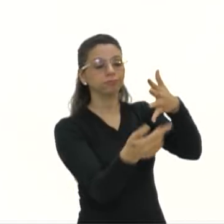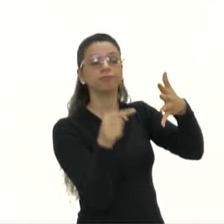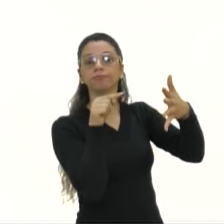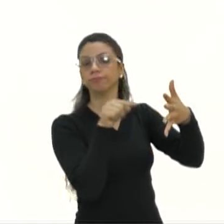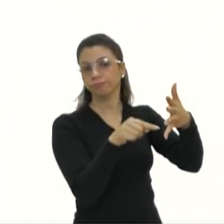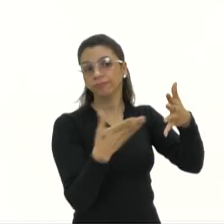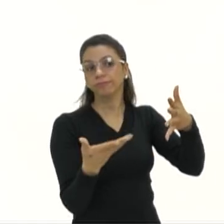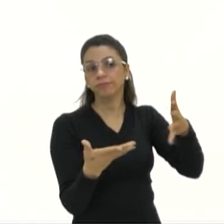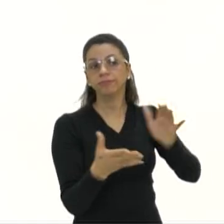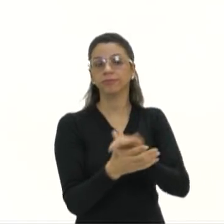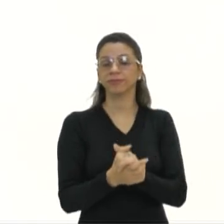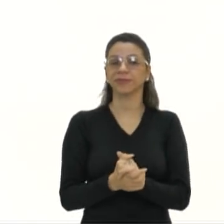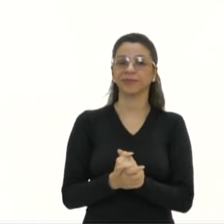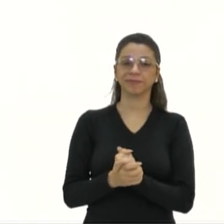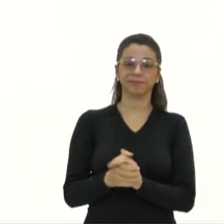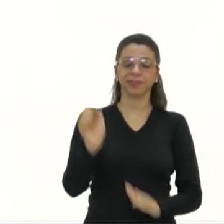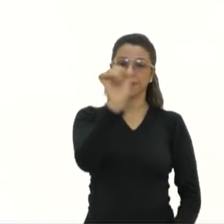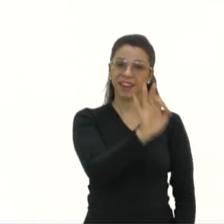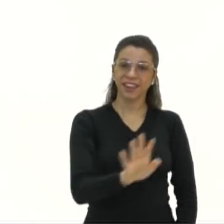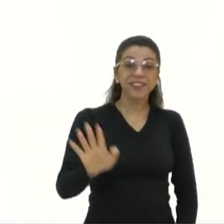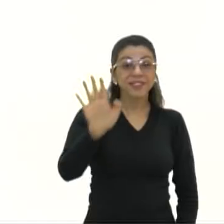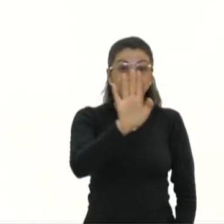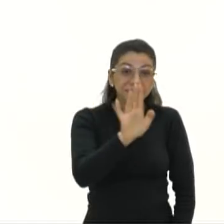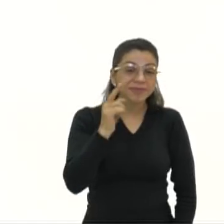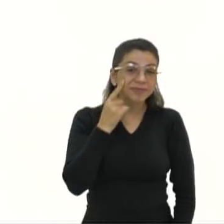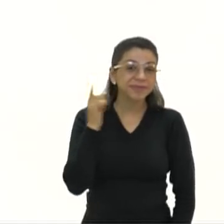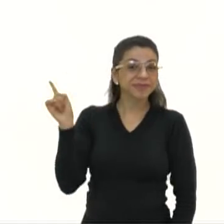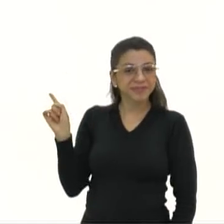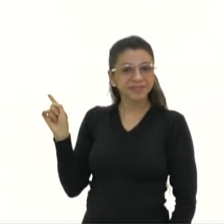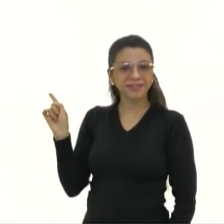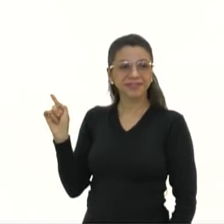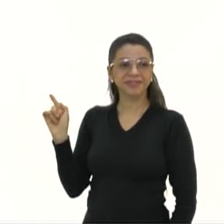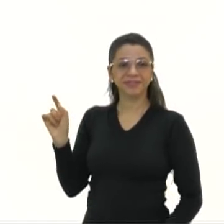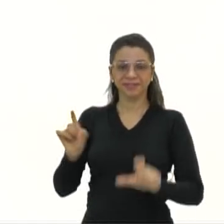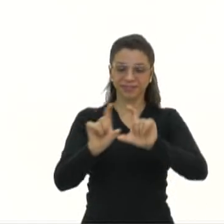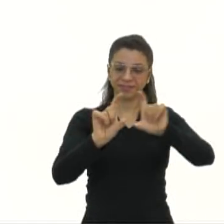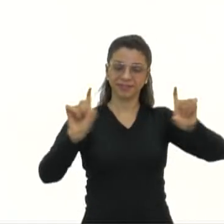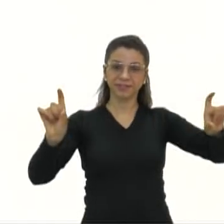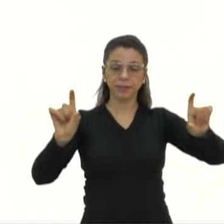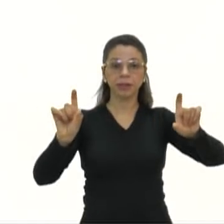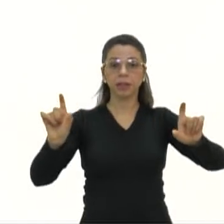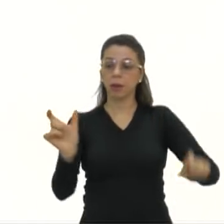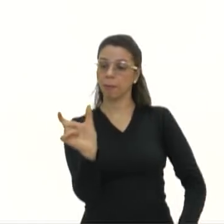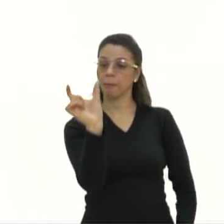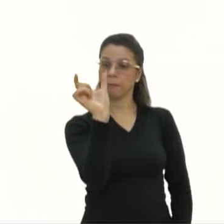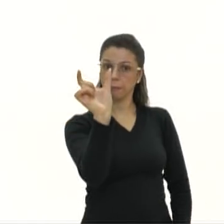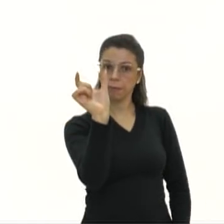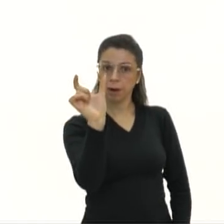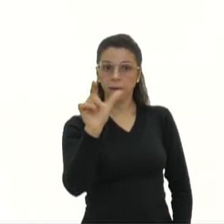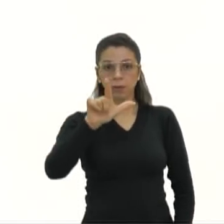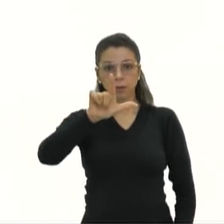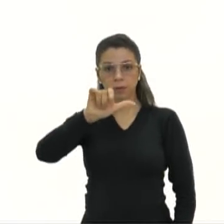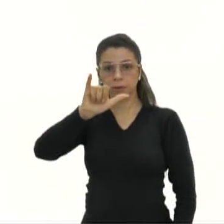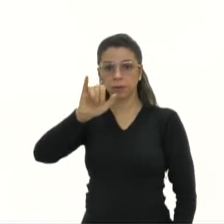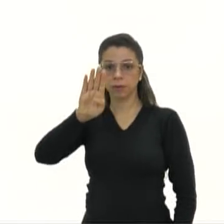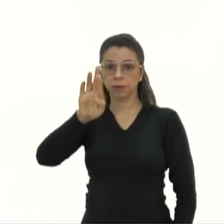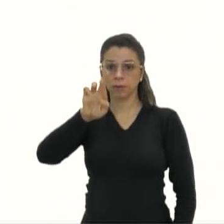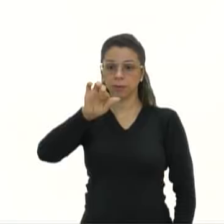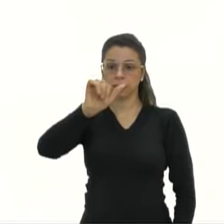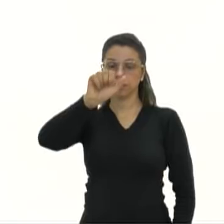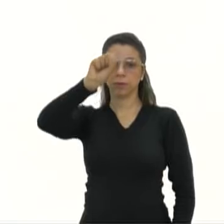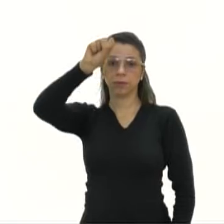de sinais. E olha a imagem que eu trago para vocês. Está a palavra Libras com